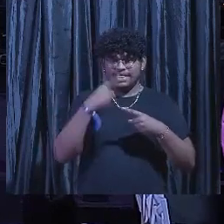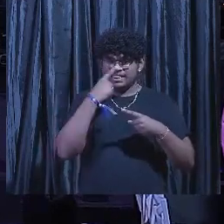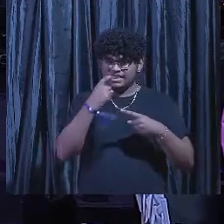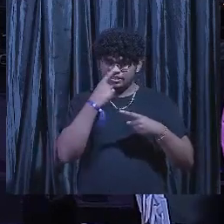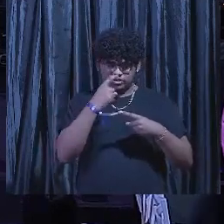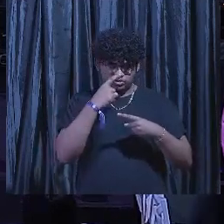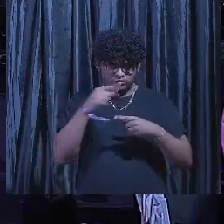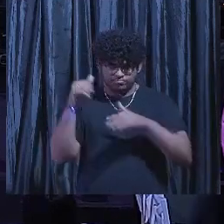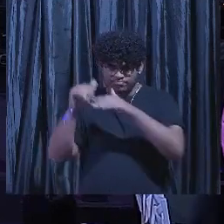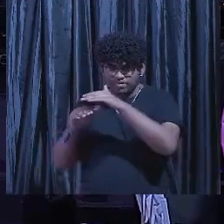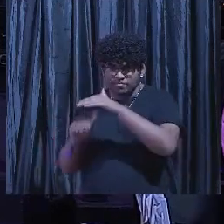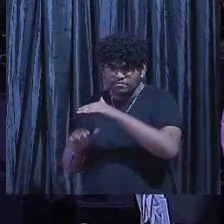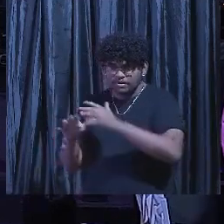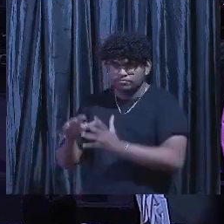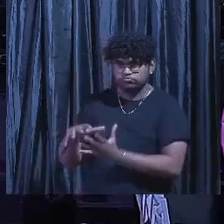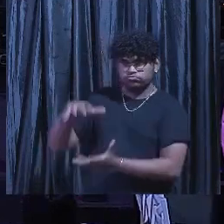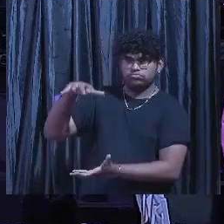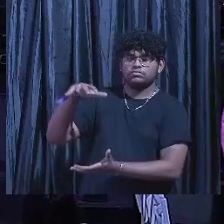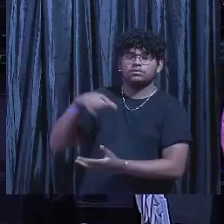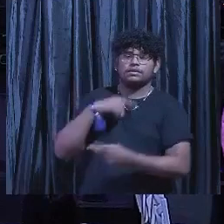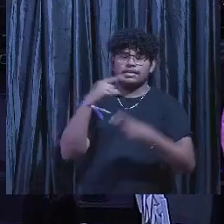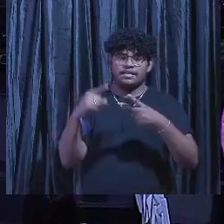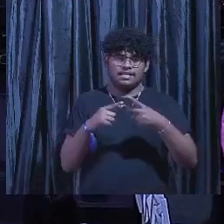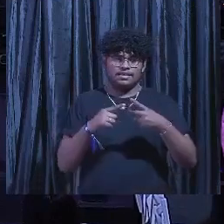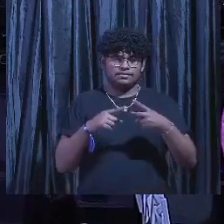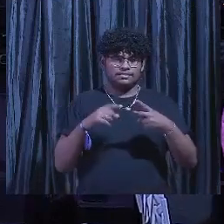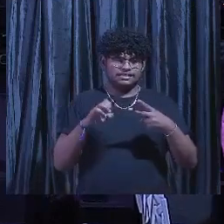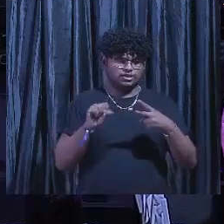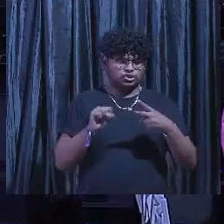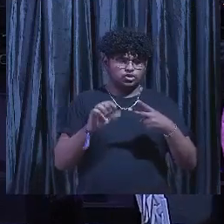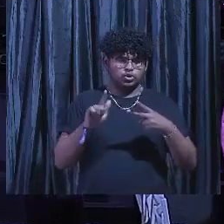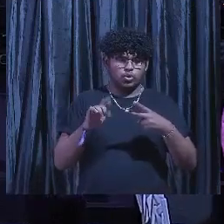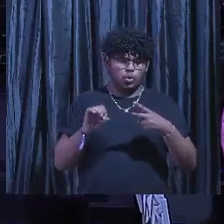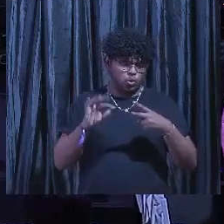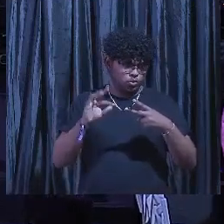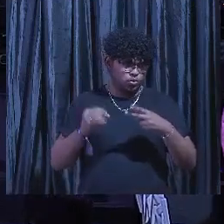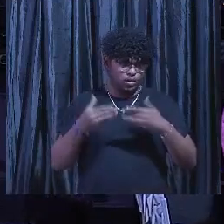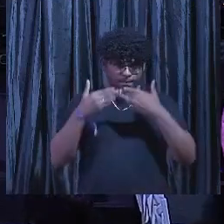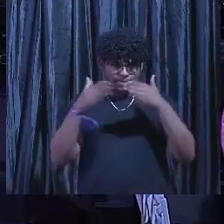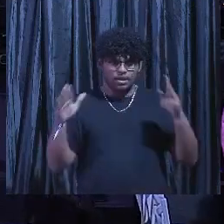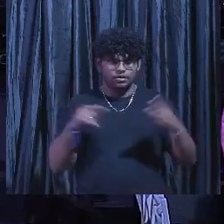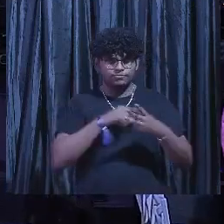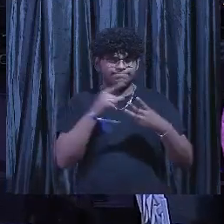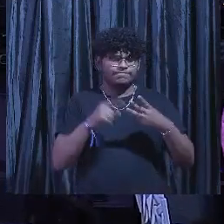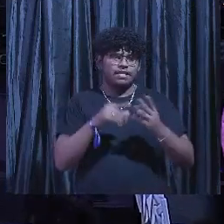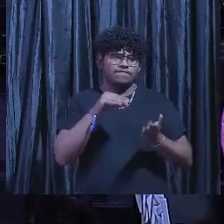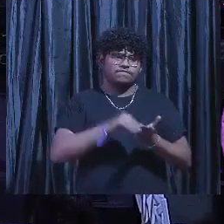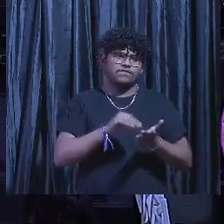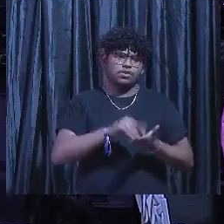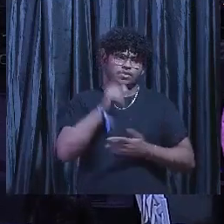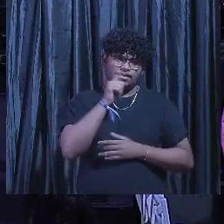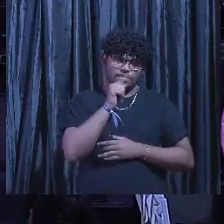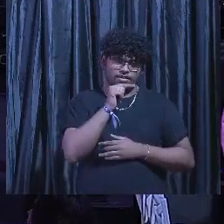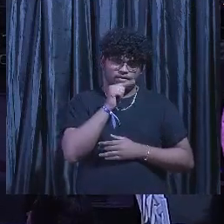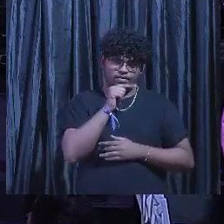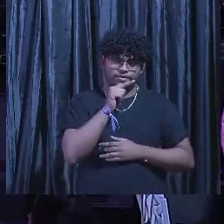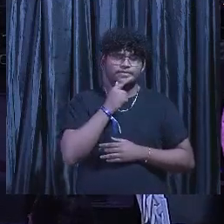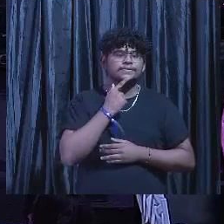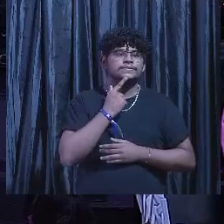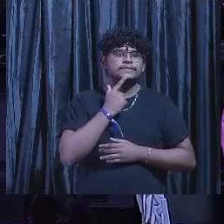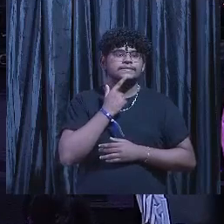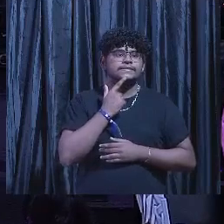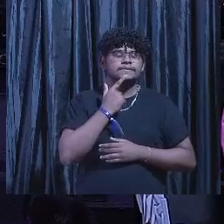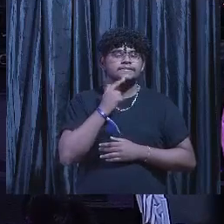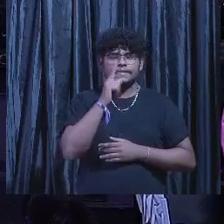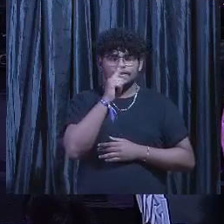aberto e a falta d'água. Então a gente precisava registrar ocorrências de violações desses direitos que pudessem captar